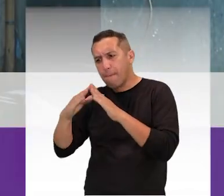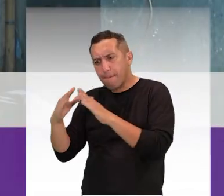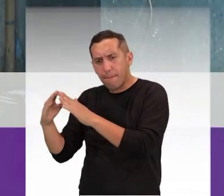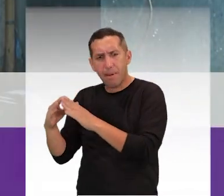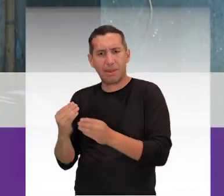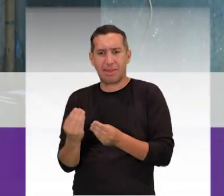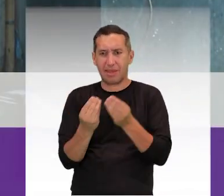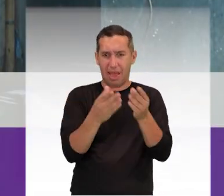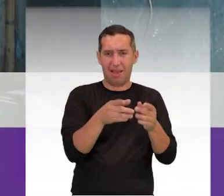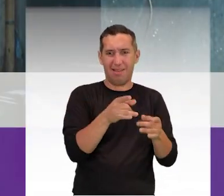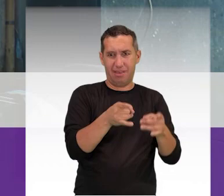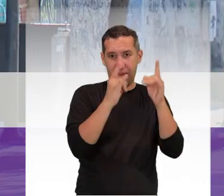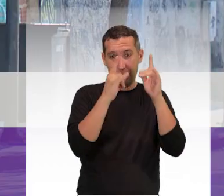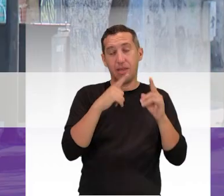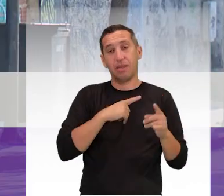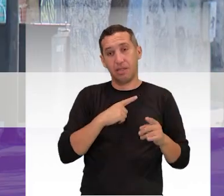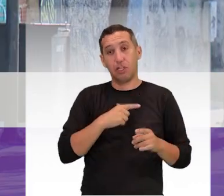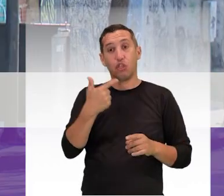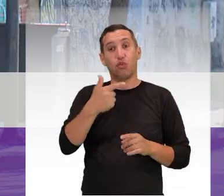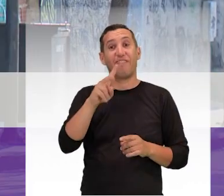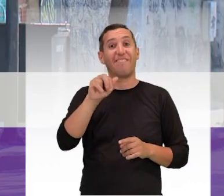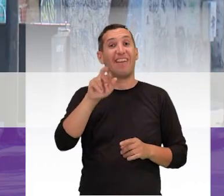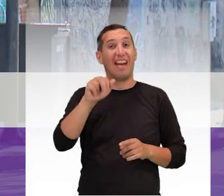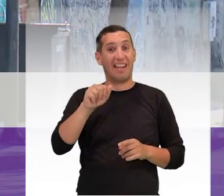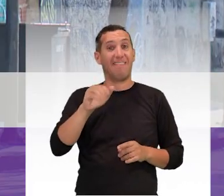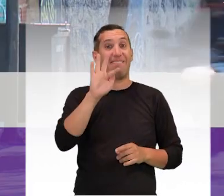de manifestação encaminhada à 2ª Vara